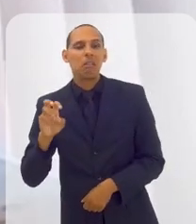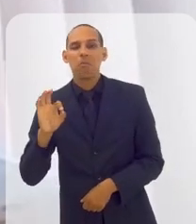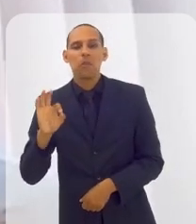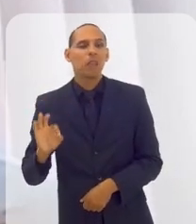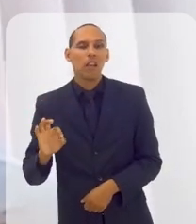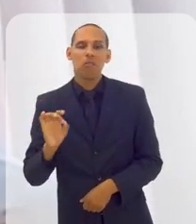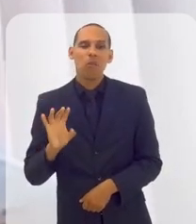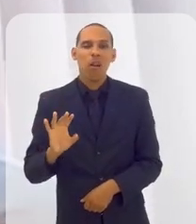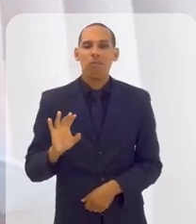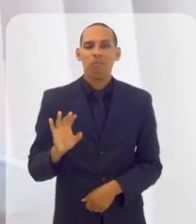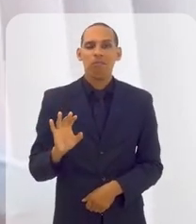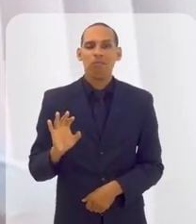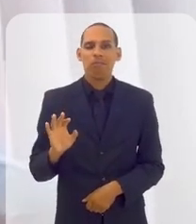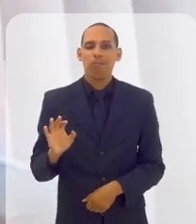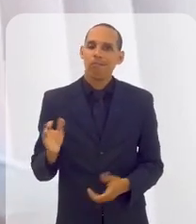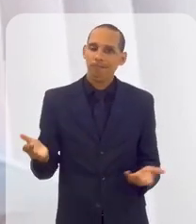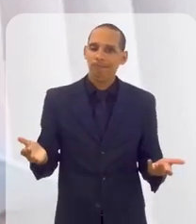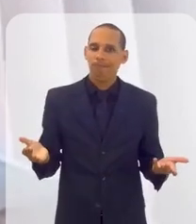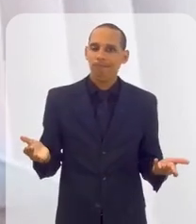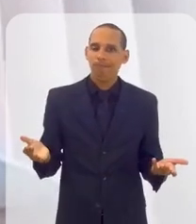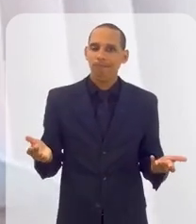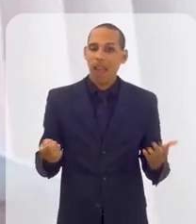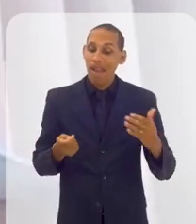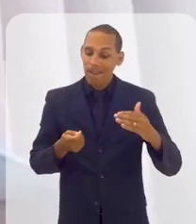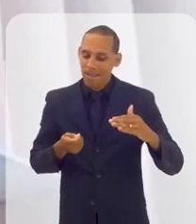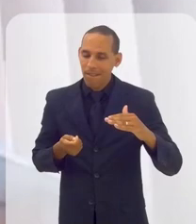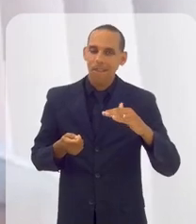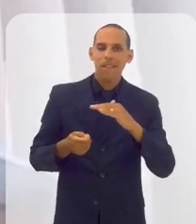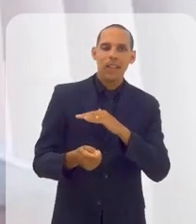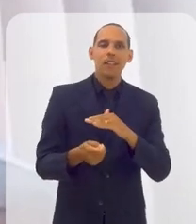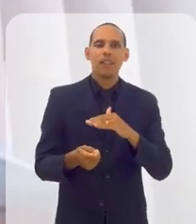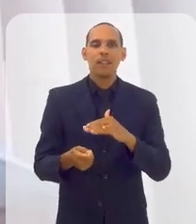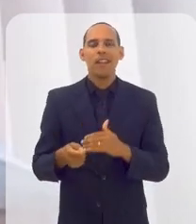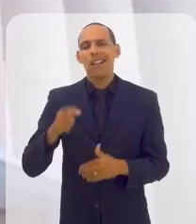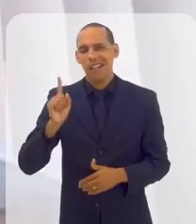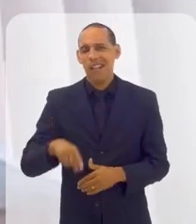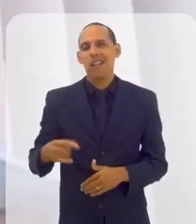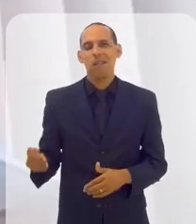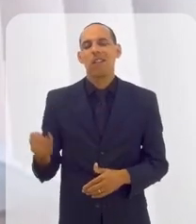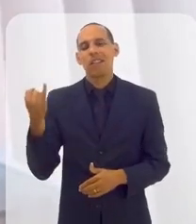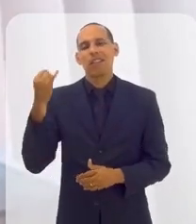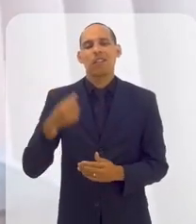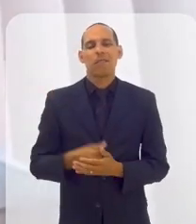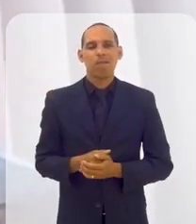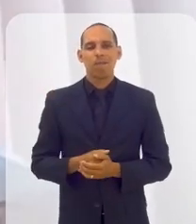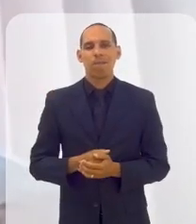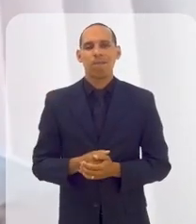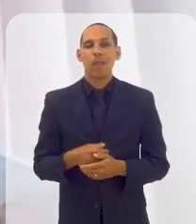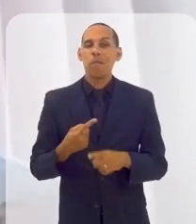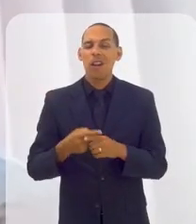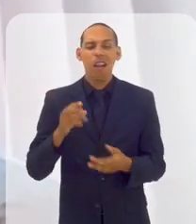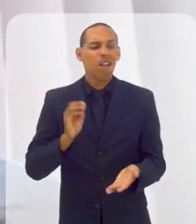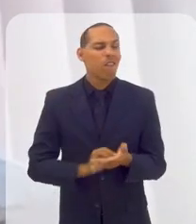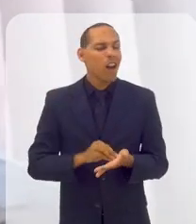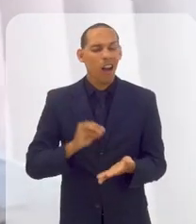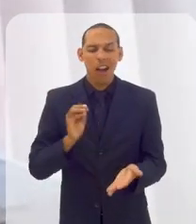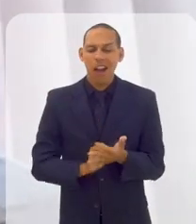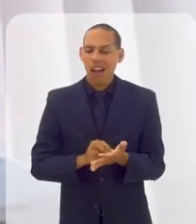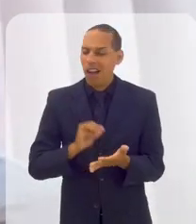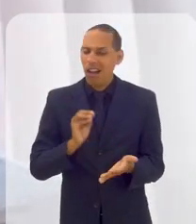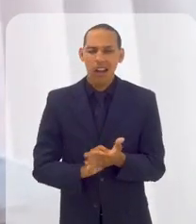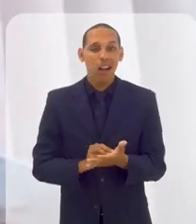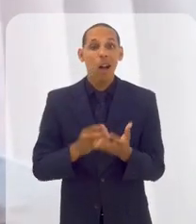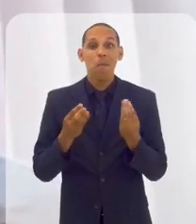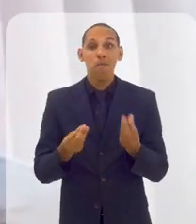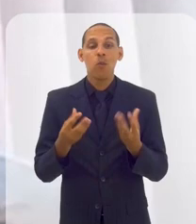eu acho que você investir nessa questão, vou apresentar 2 exemplos, é muito importante. E há uma carência